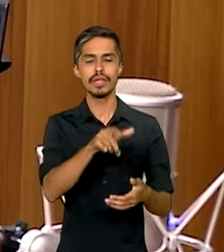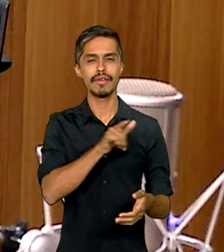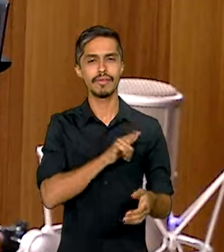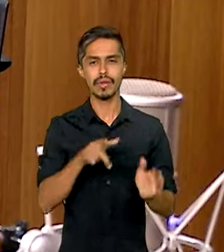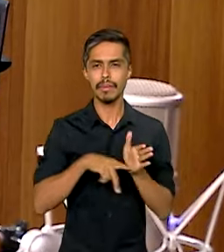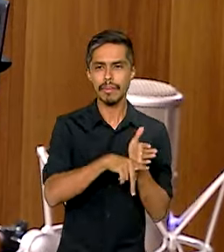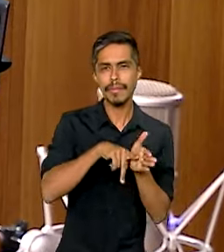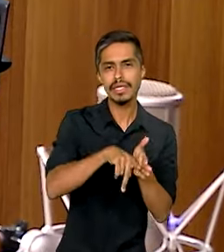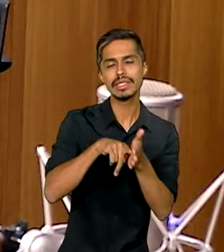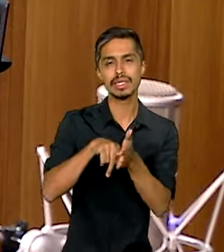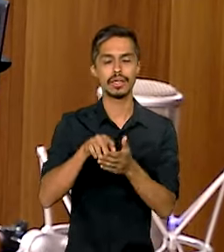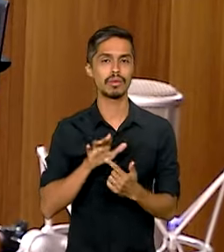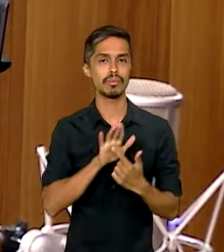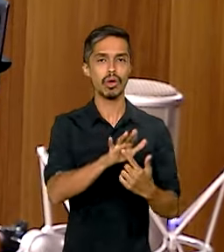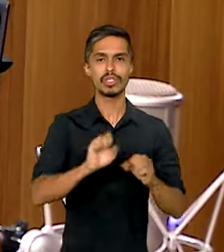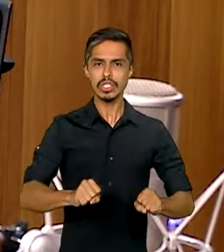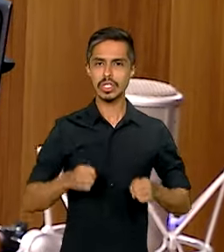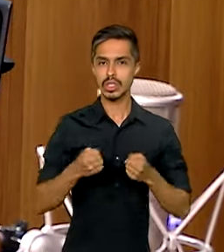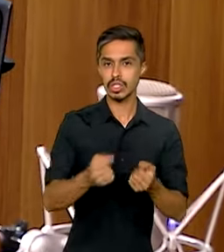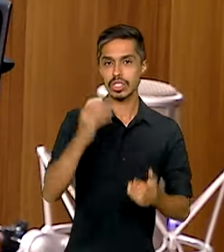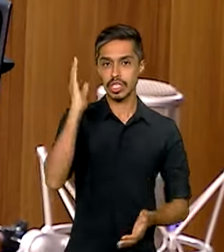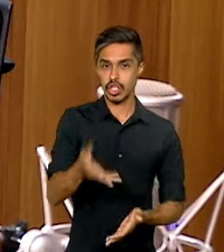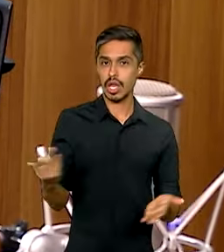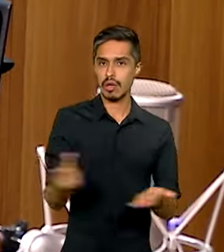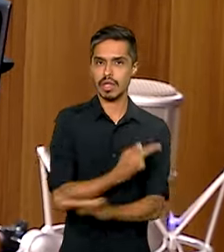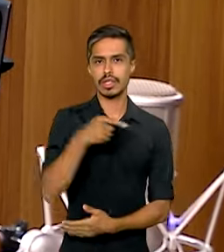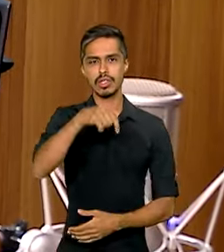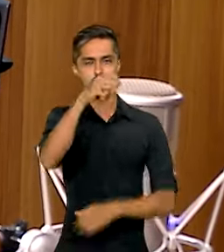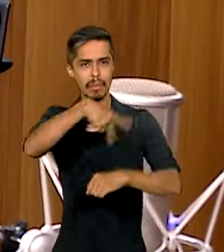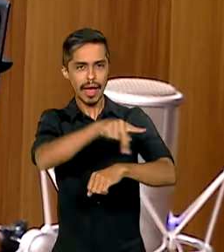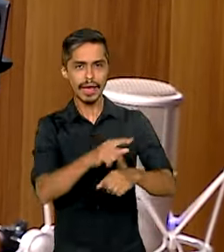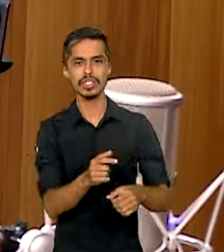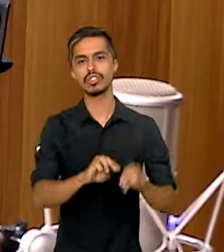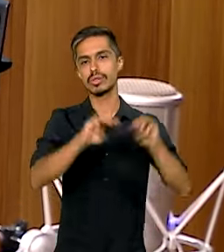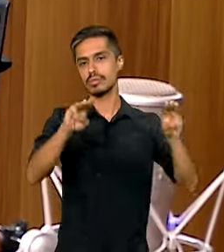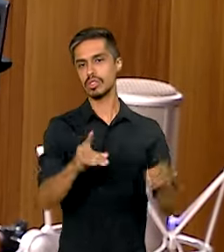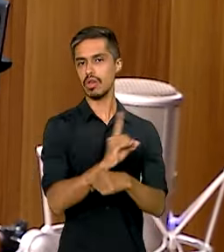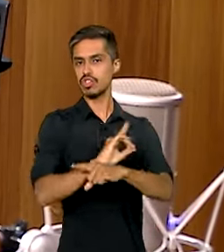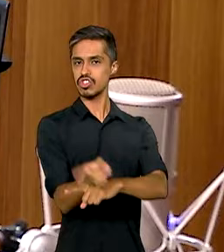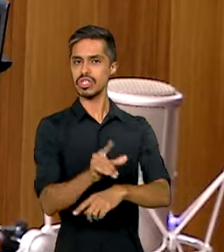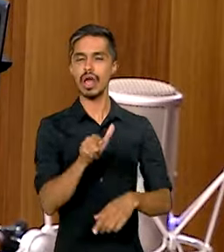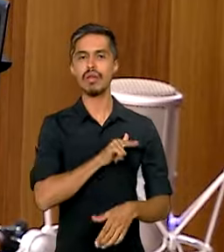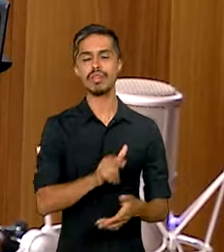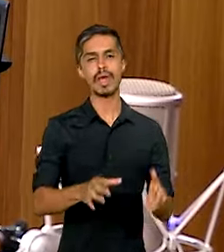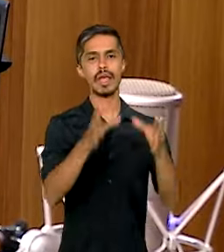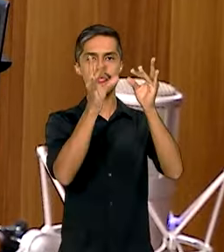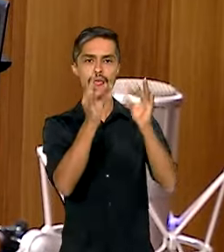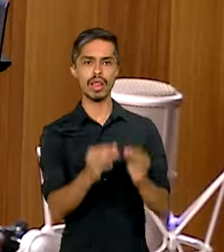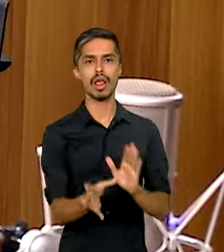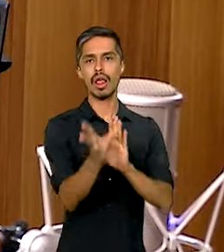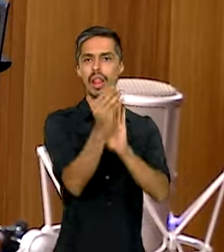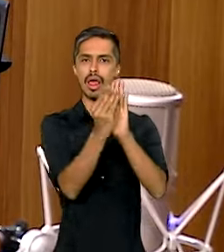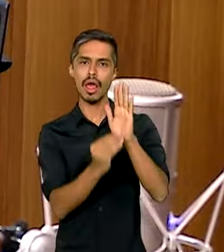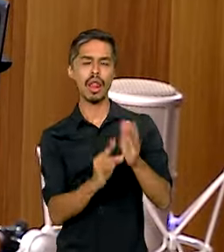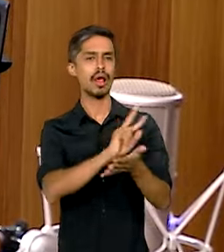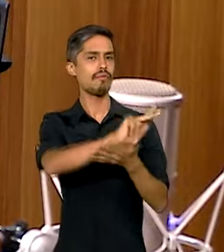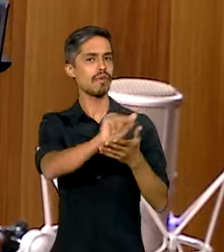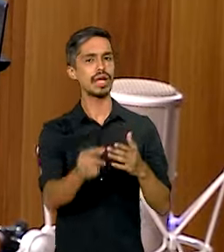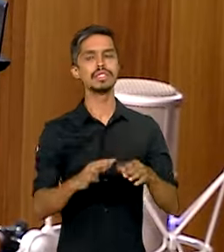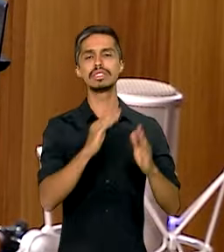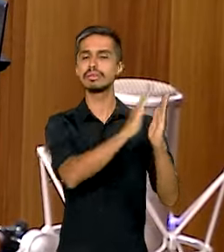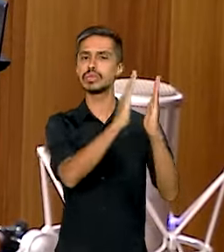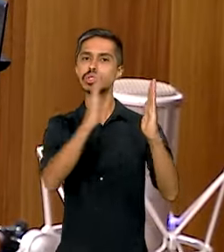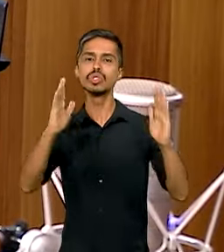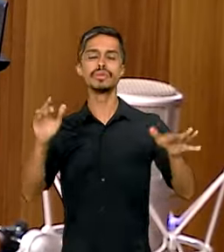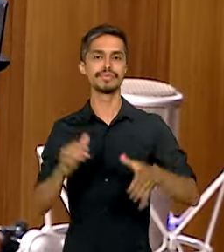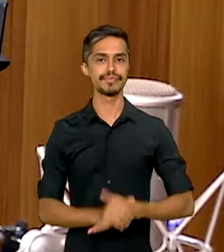mostra iniciativas que já existem no país de museus digitais, de arquivos, de bibliotecas.